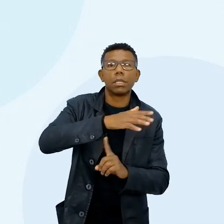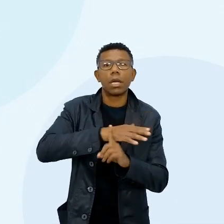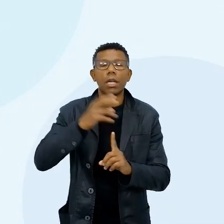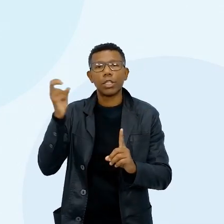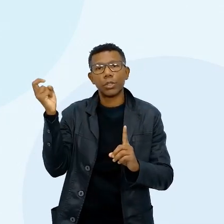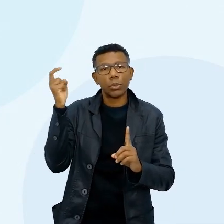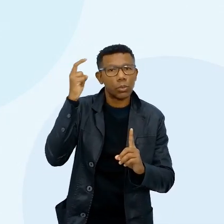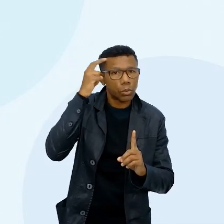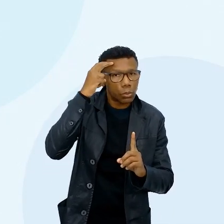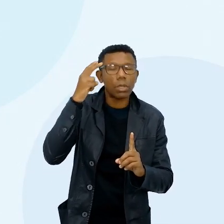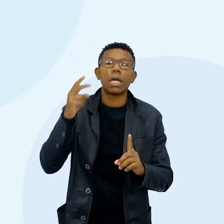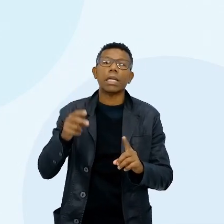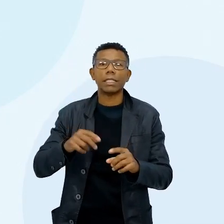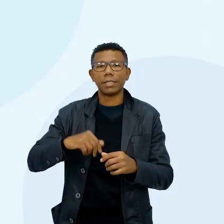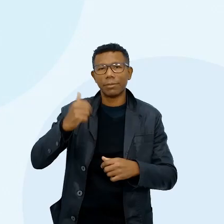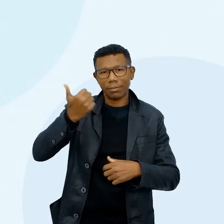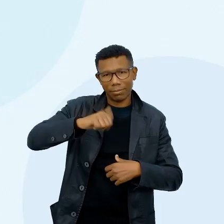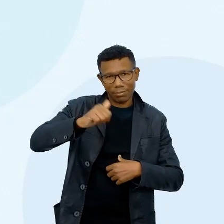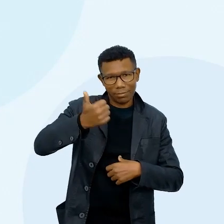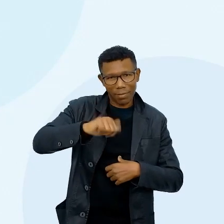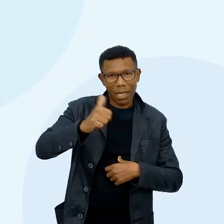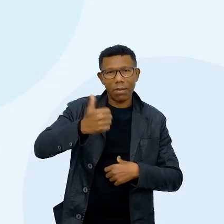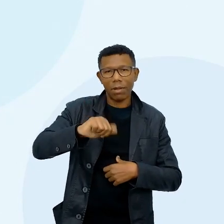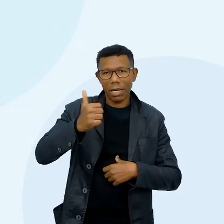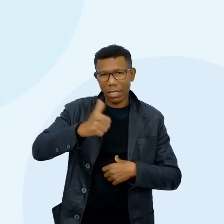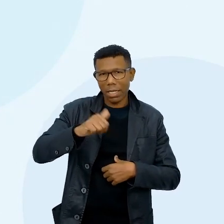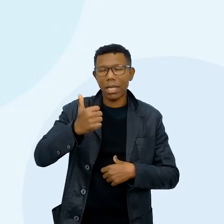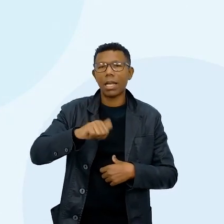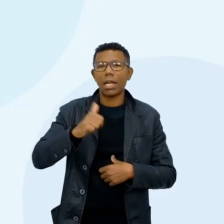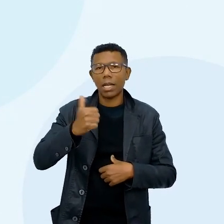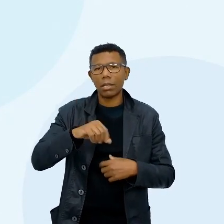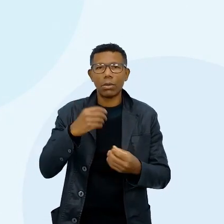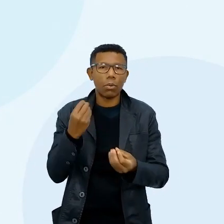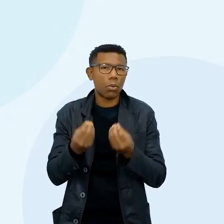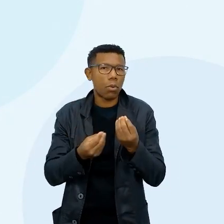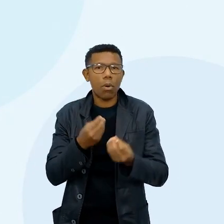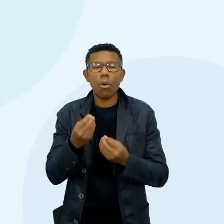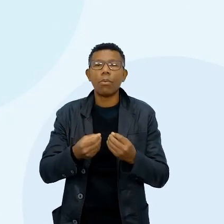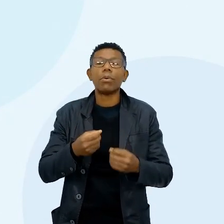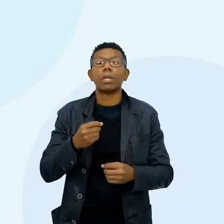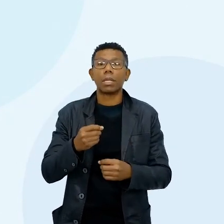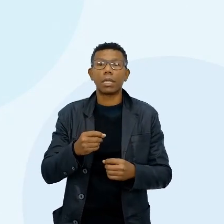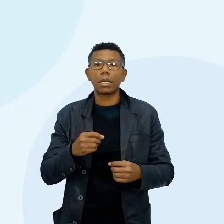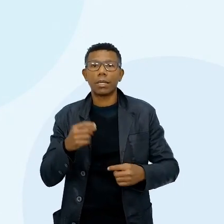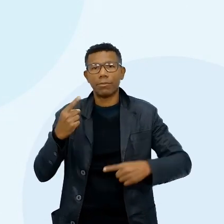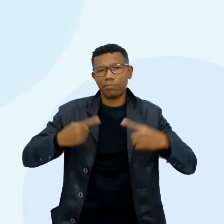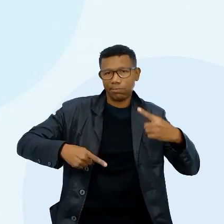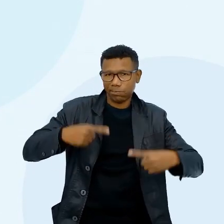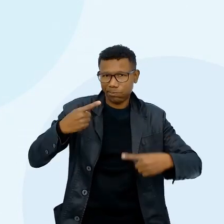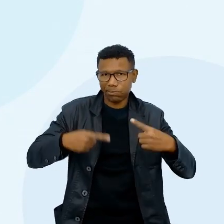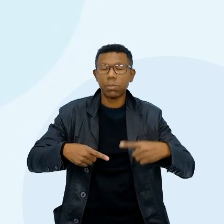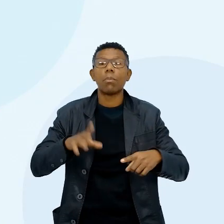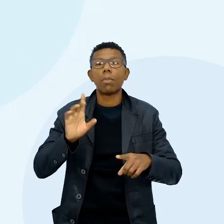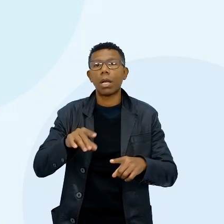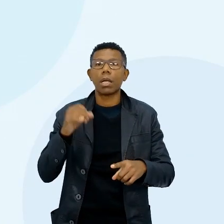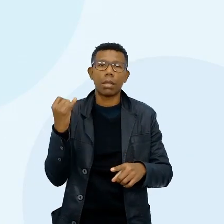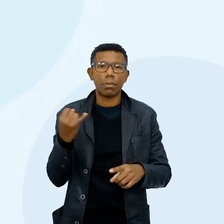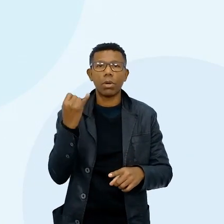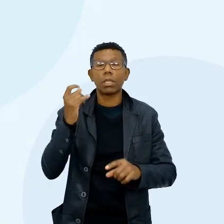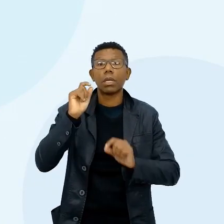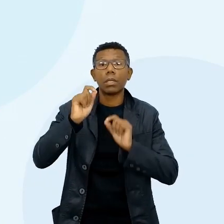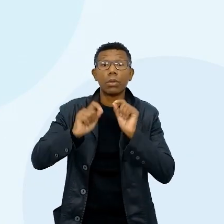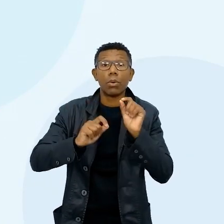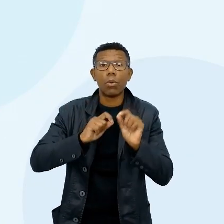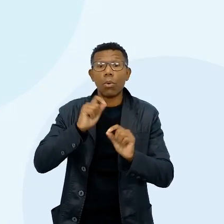avaliando mecanismos para combatê-las com base em argumentos éticos. É sempre bom a gente frisar que